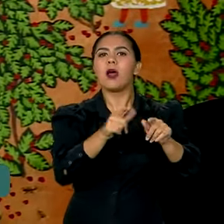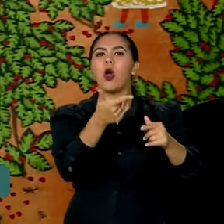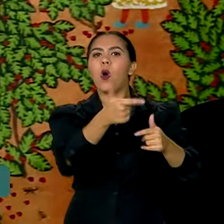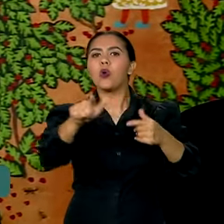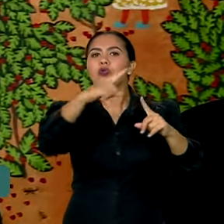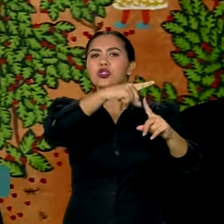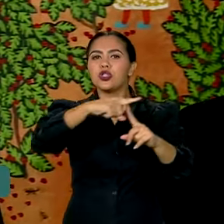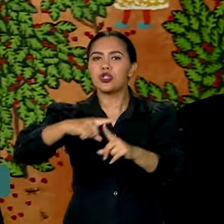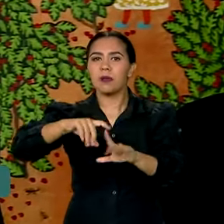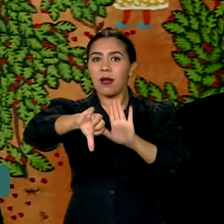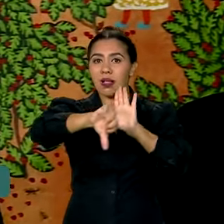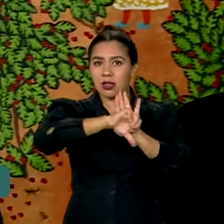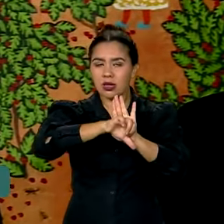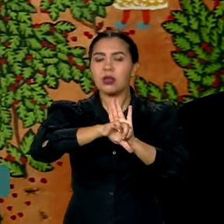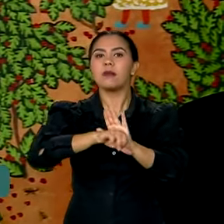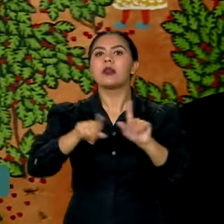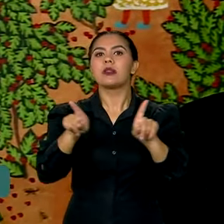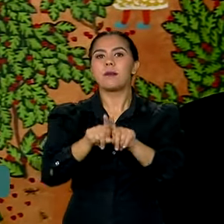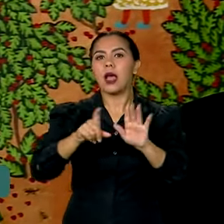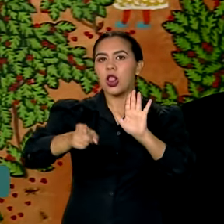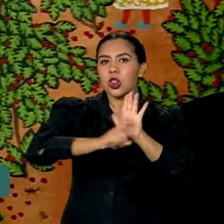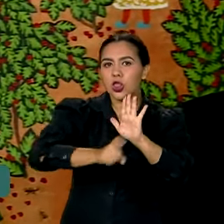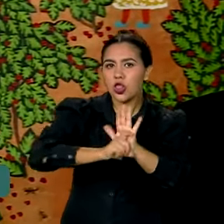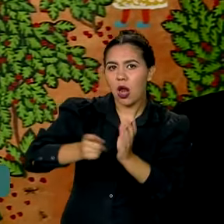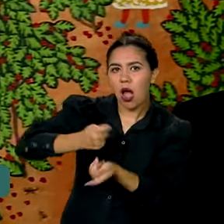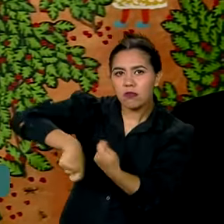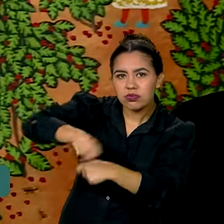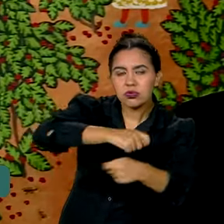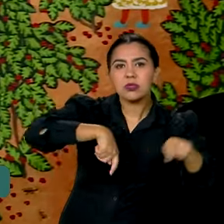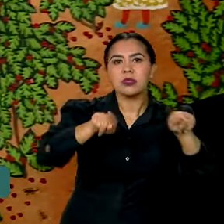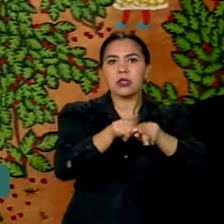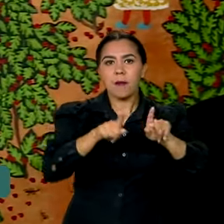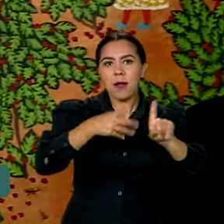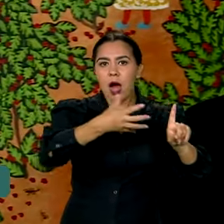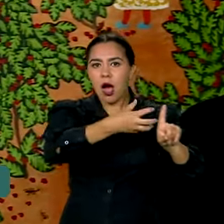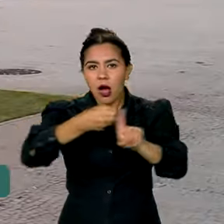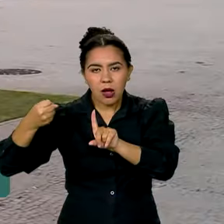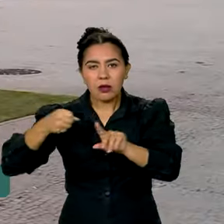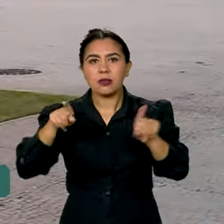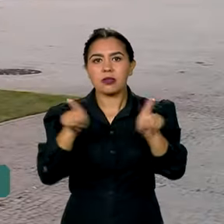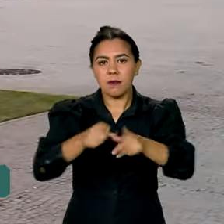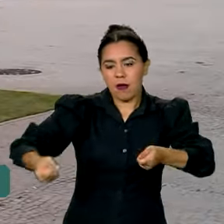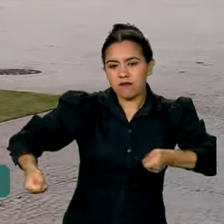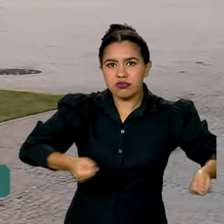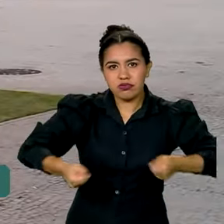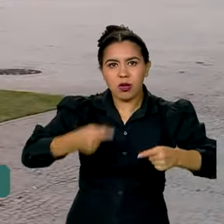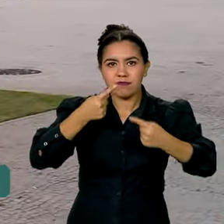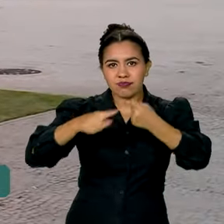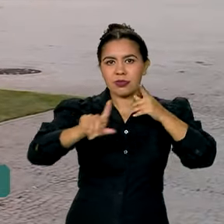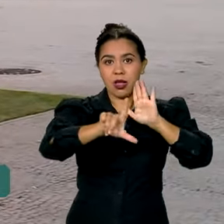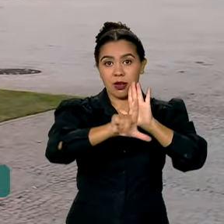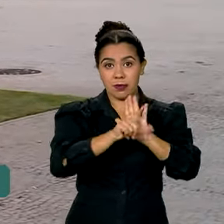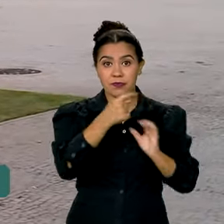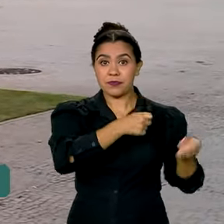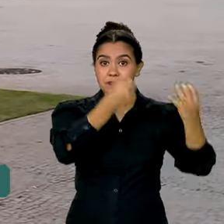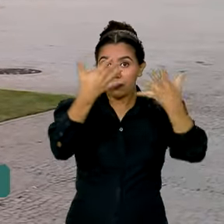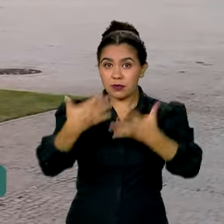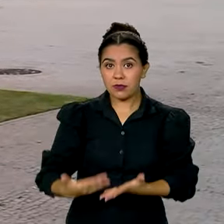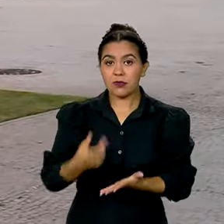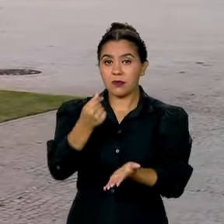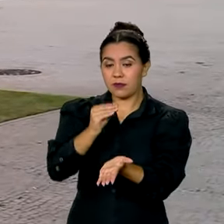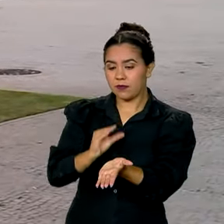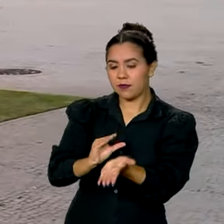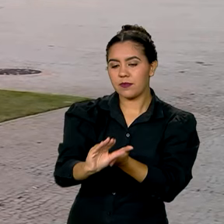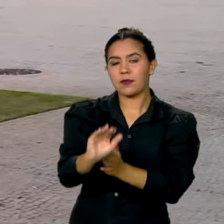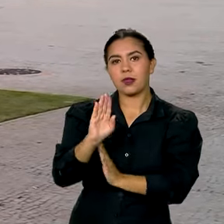conexos com eles. O tráfico de drogas, o tráfico de pessoas, o garimpo ilegal. Esta é apenas a primeira parcela do repasse do